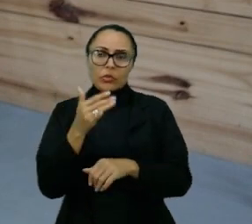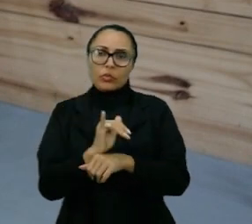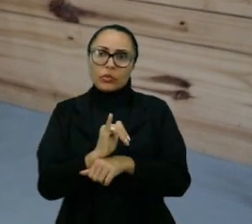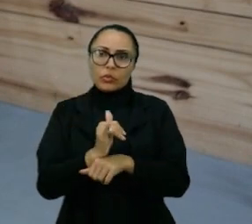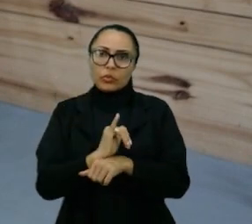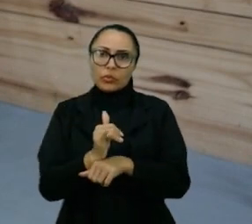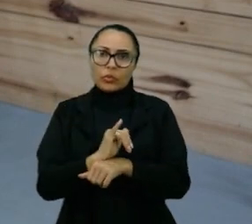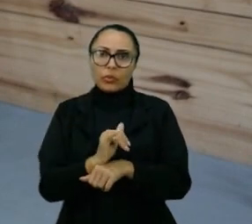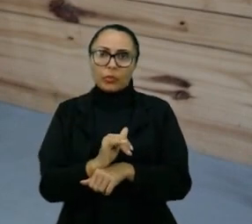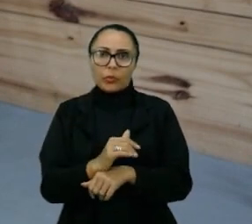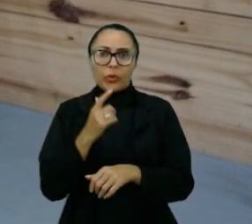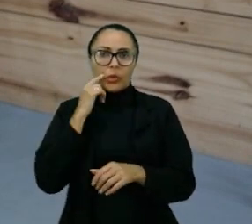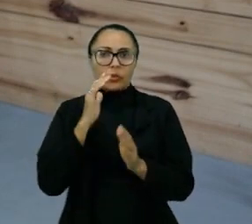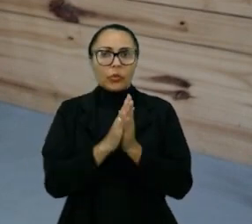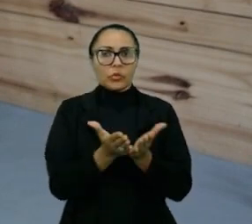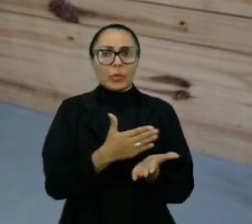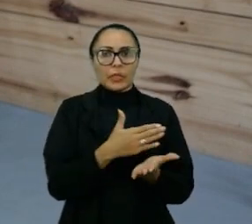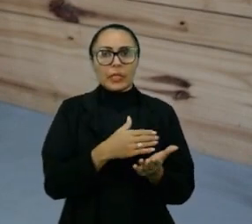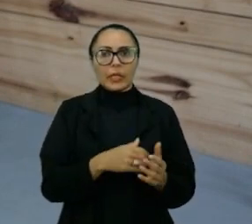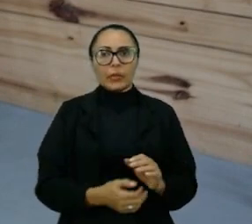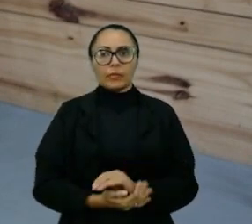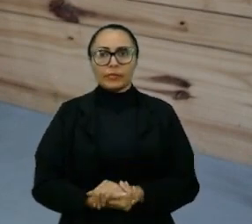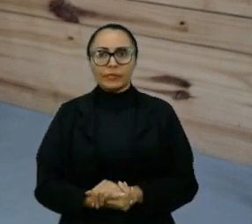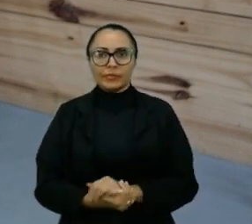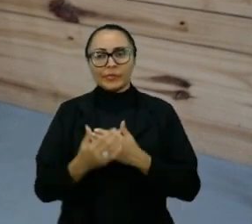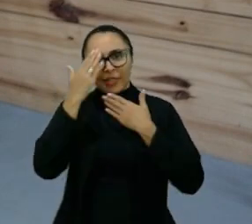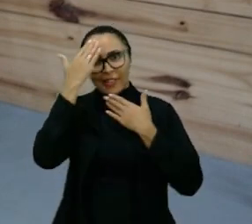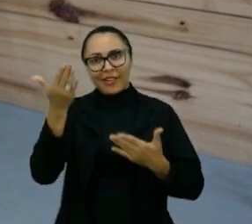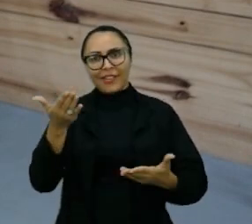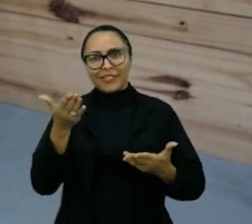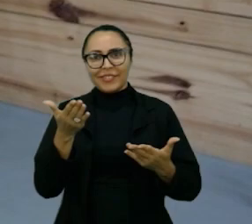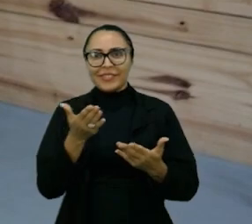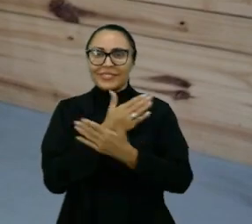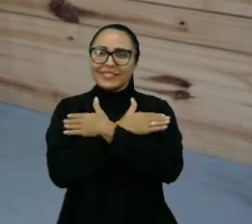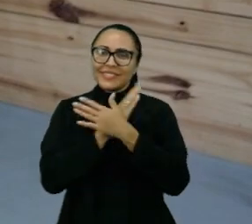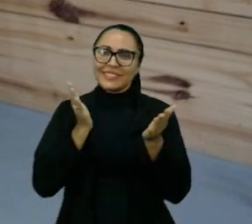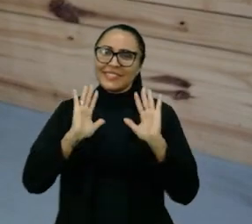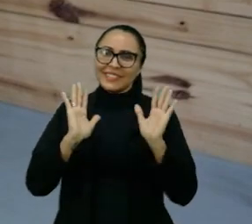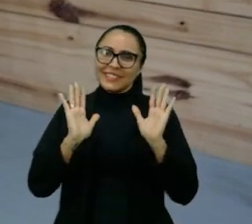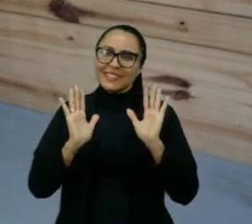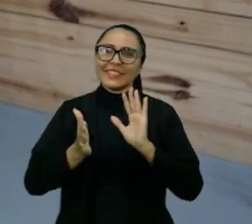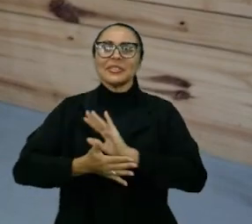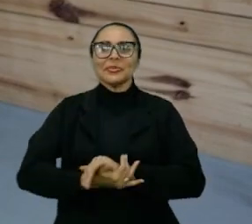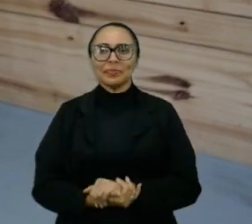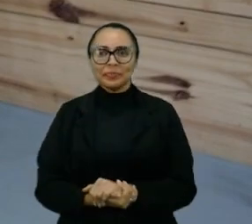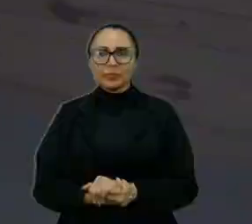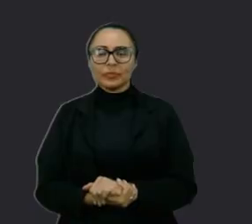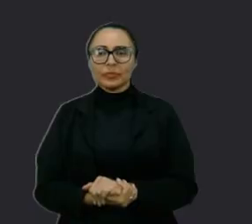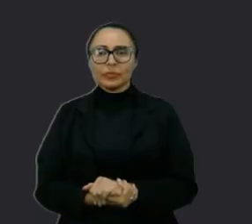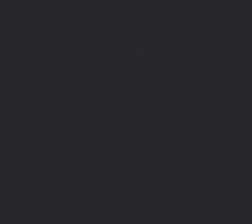e o nosso material no AVA. Obrigada e um forte abraço virtual.